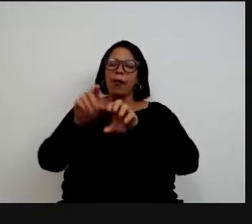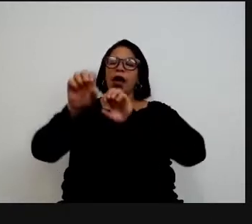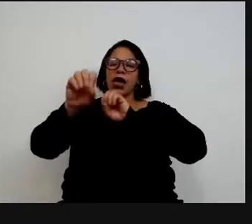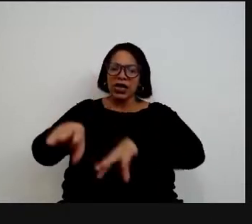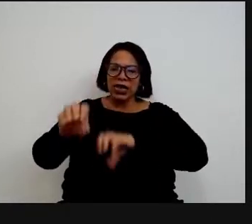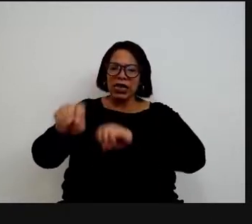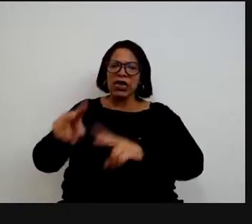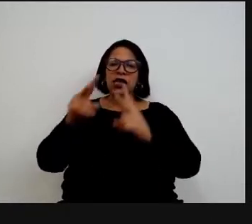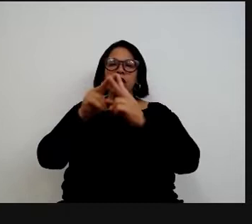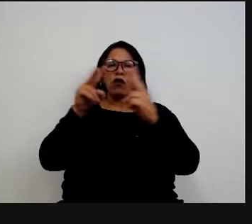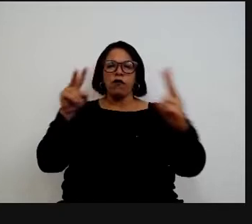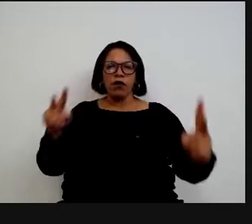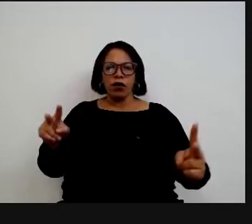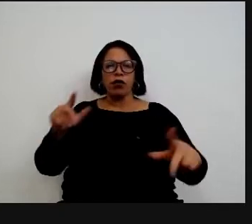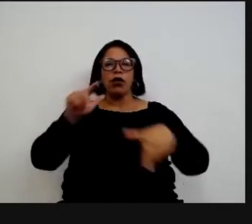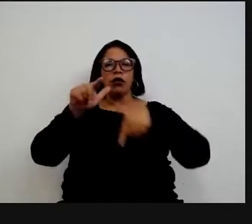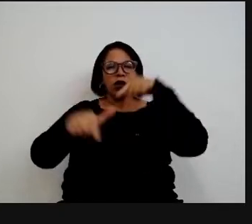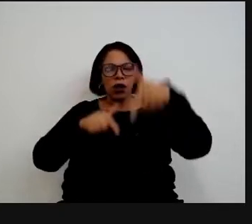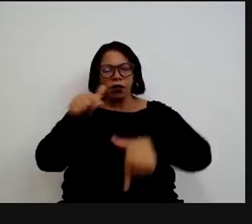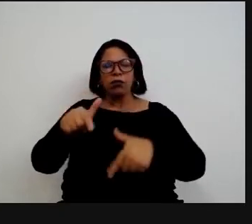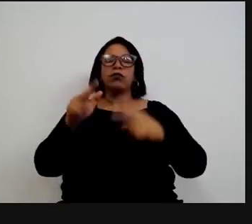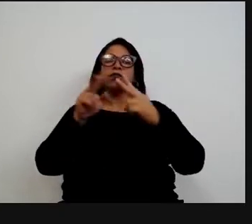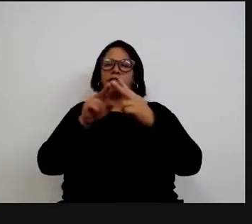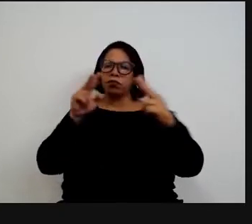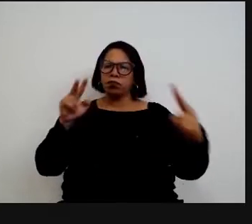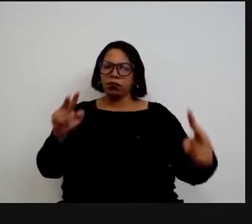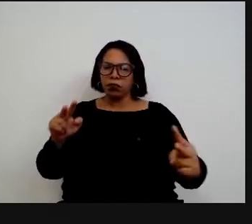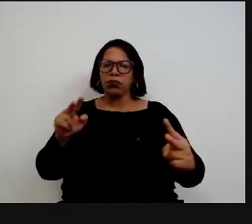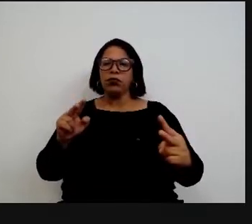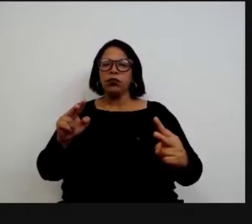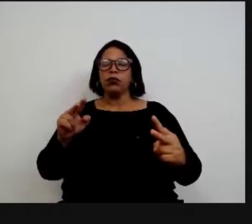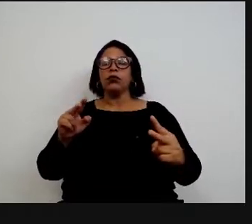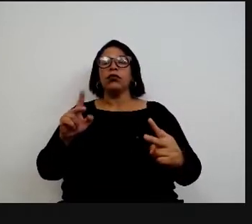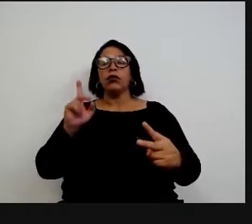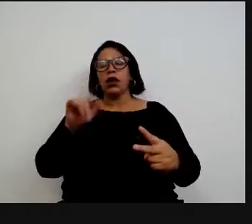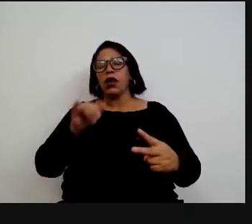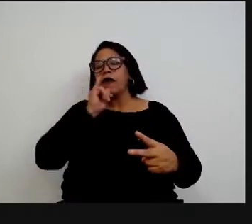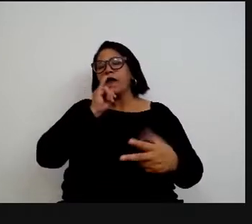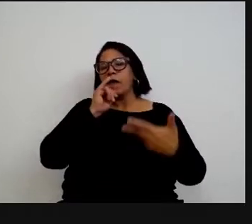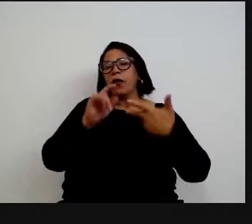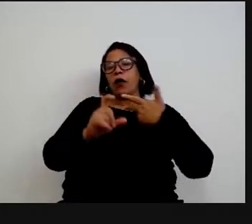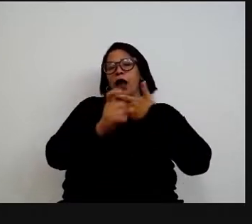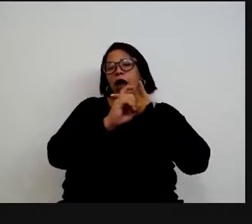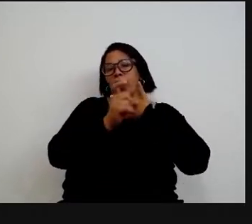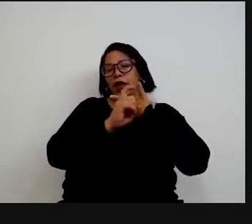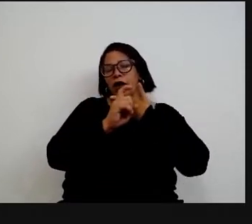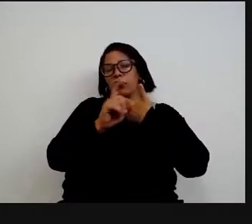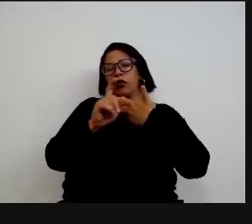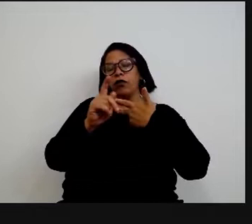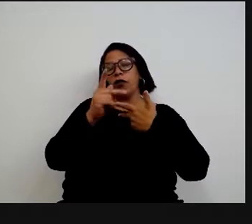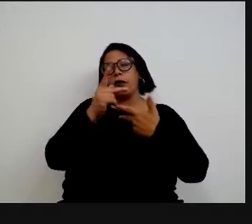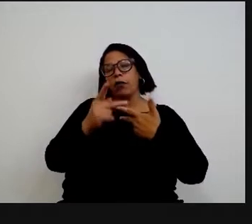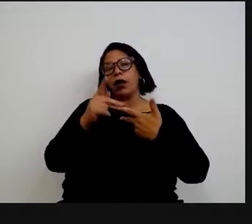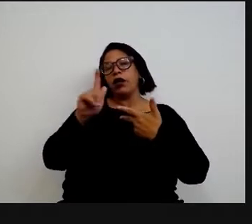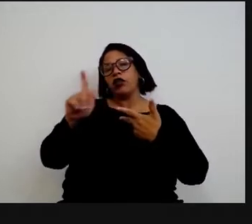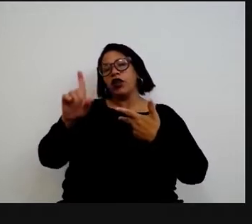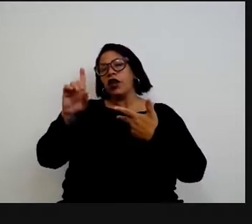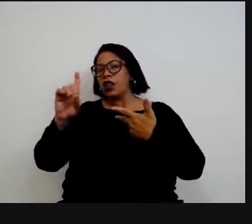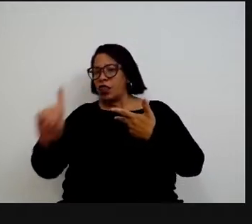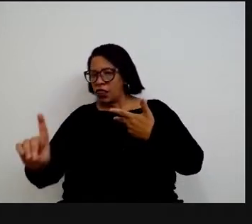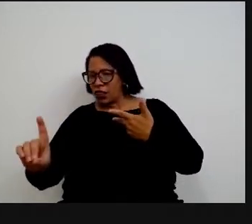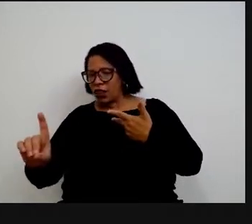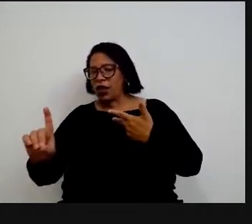do trabalho, teletrabalho, trabalho remoto, no executivo chama programa de gestão, né? E